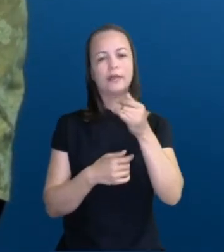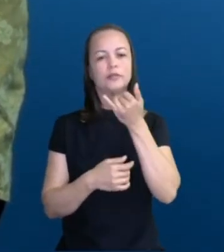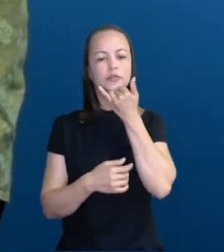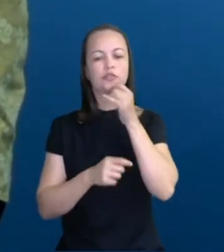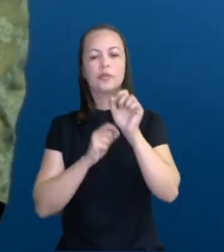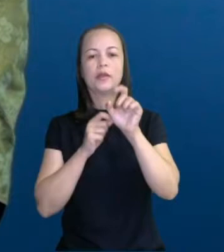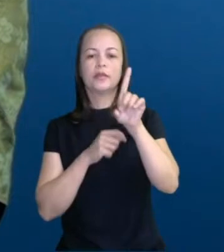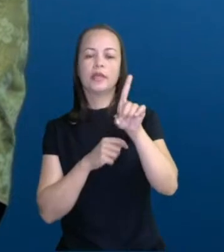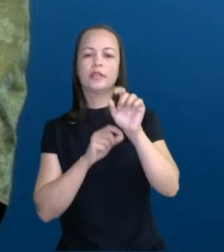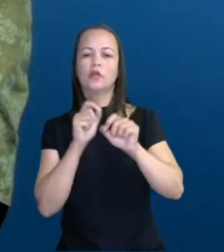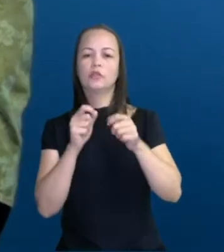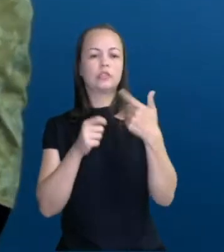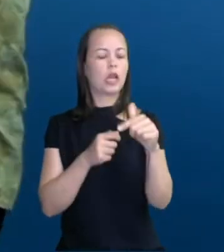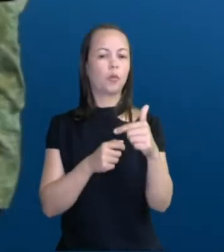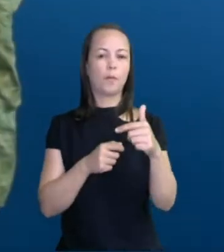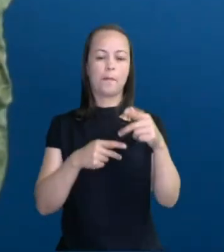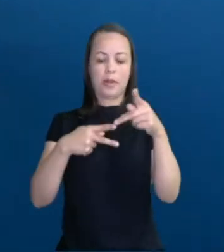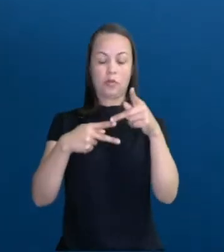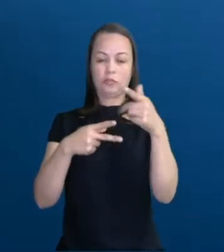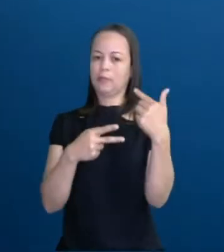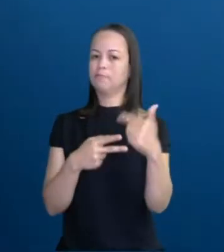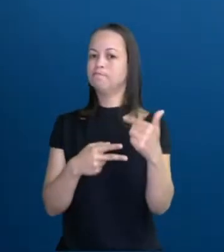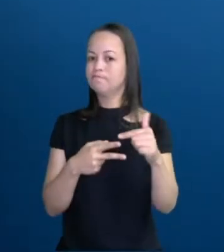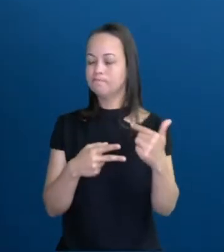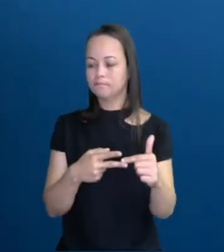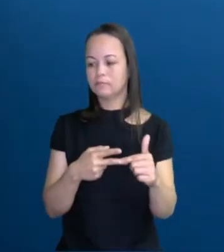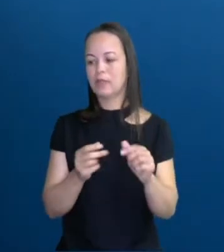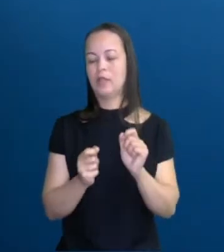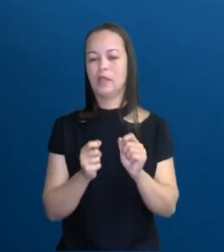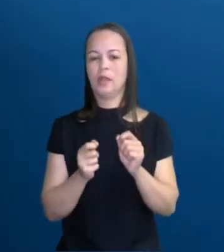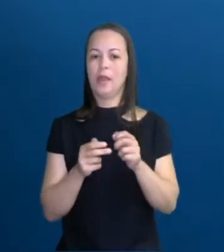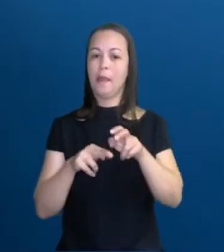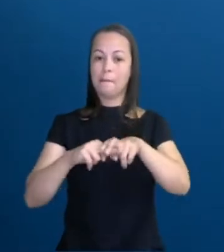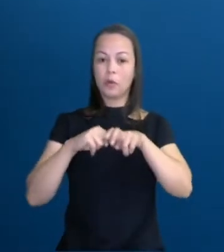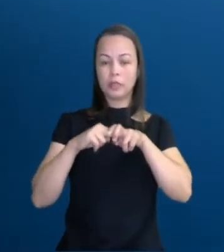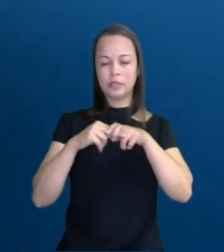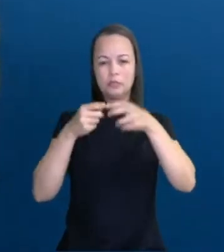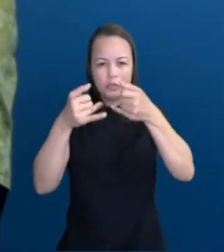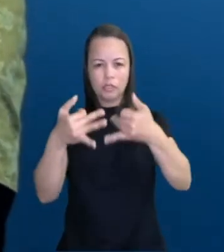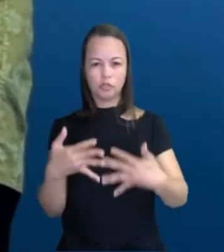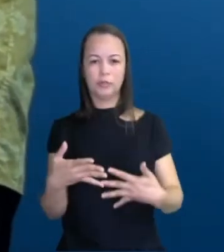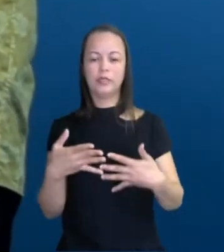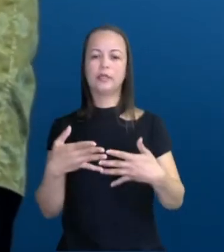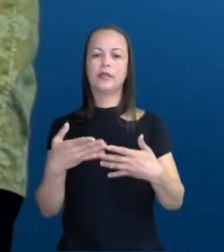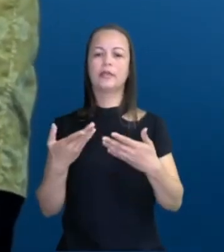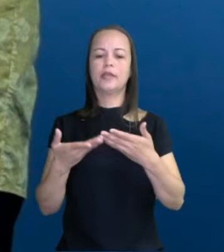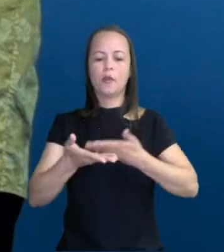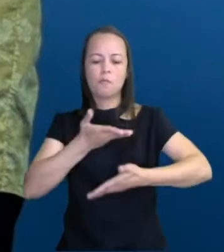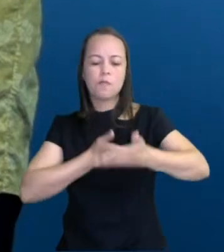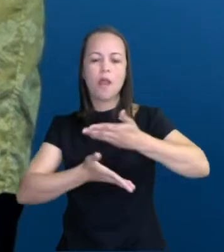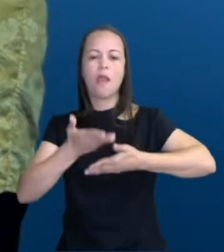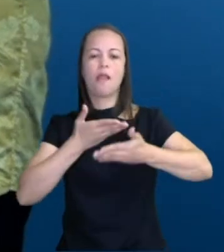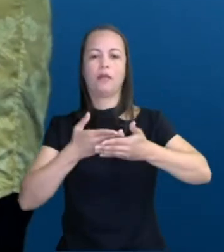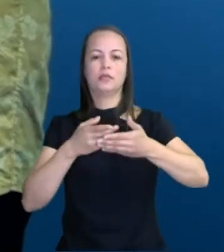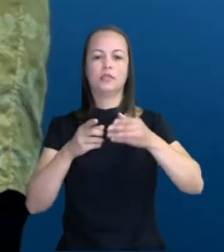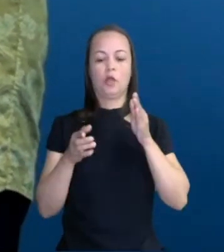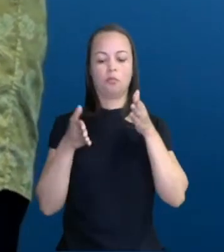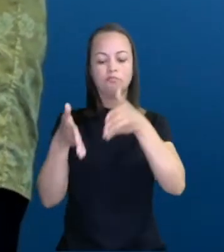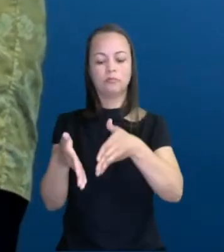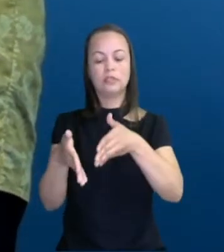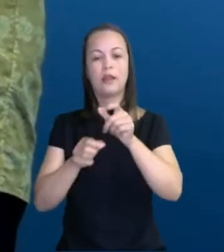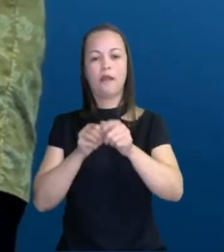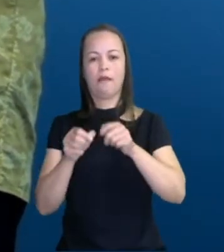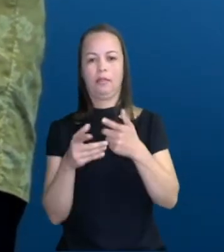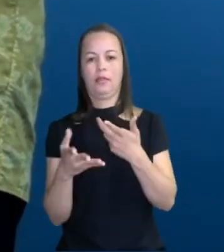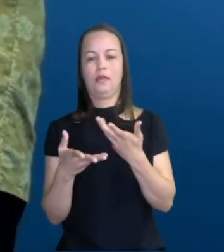aparecer nenhuma preposição. É justamente por isso que se diz que é uma relação direta, porque entre o verbo e o